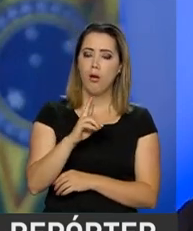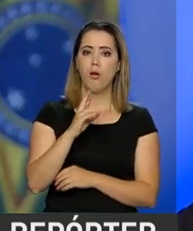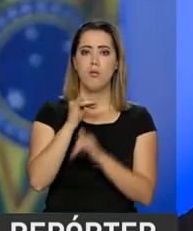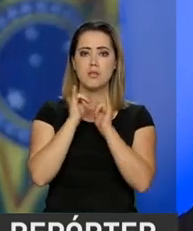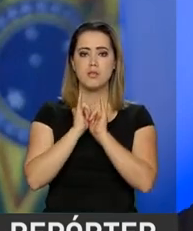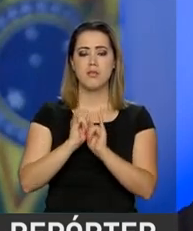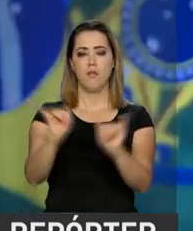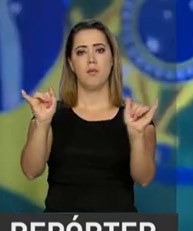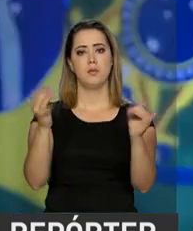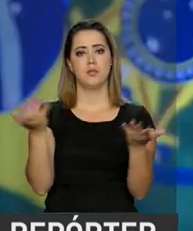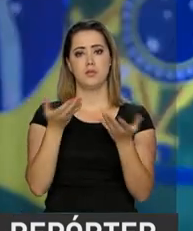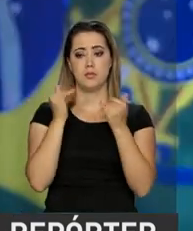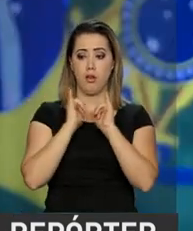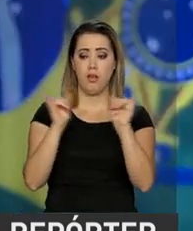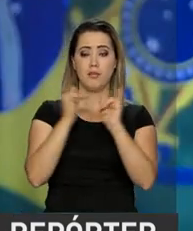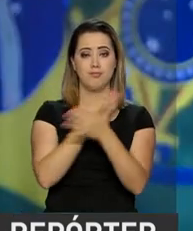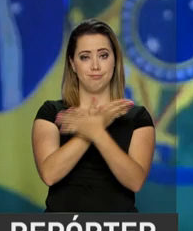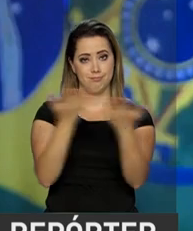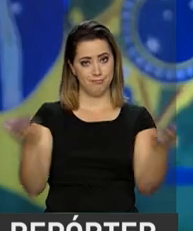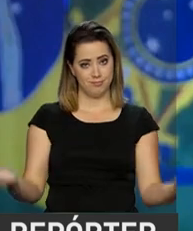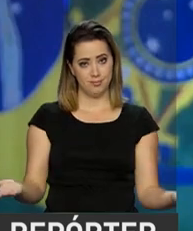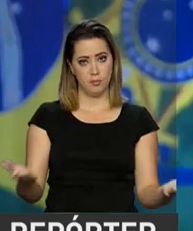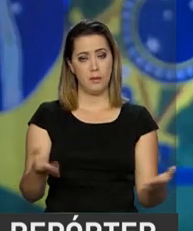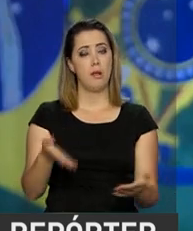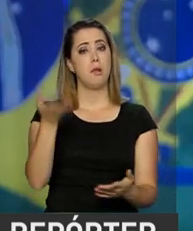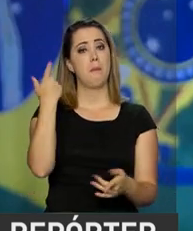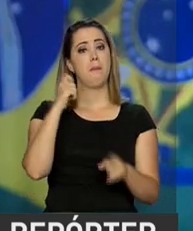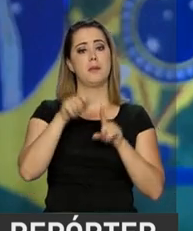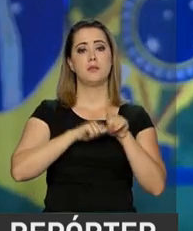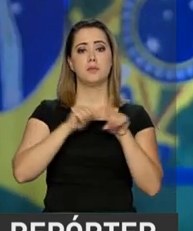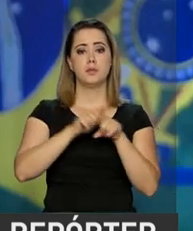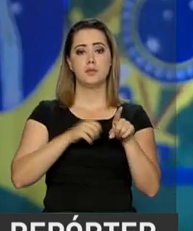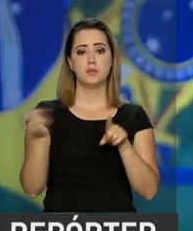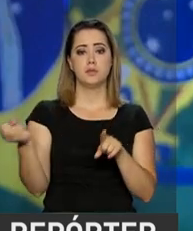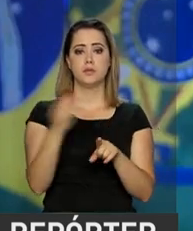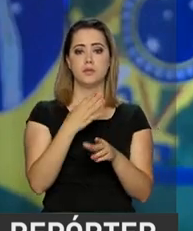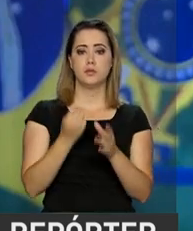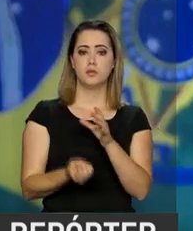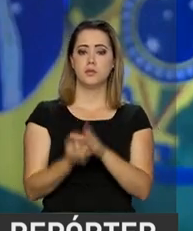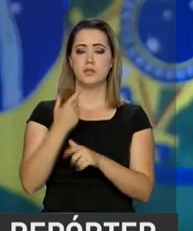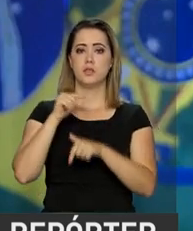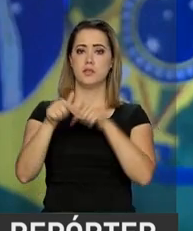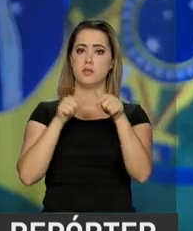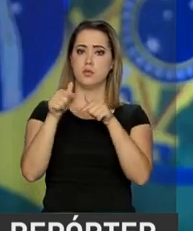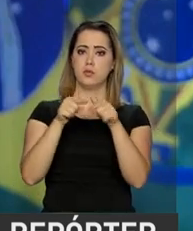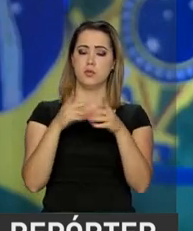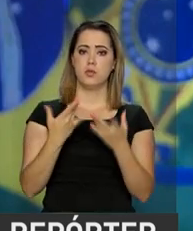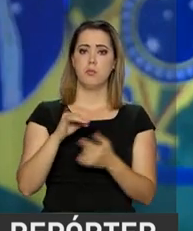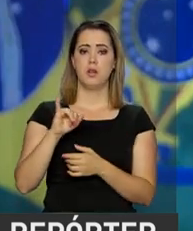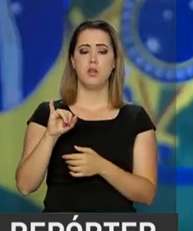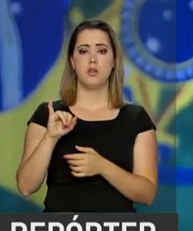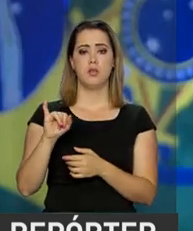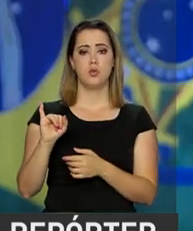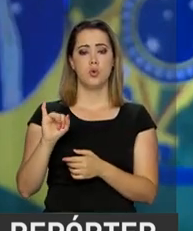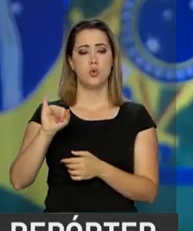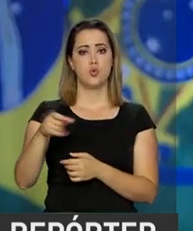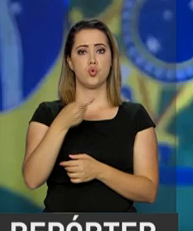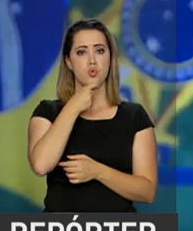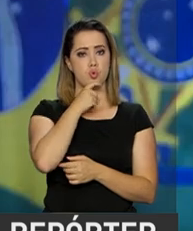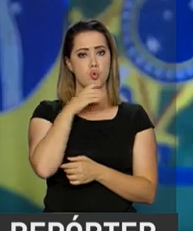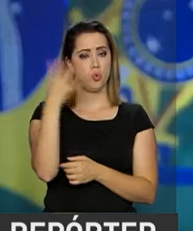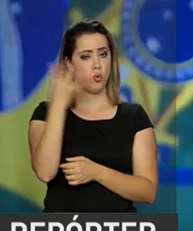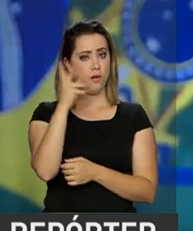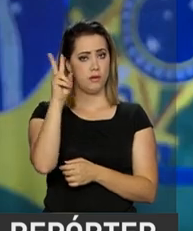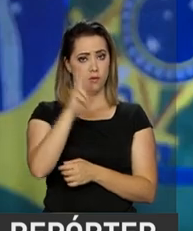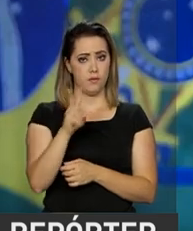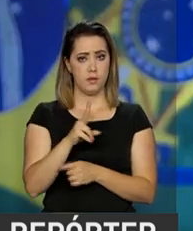compartilhar com vocês no mês passado houve nova recuperação de empregos Júlio foi o quarto mês Positivo